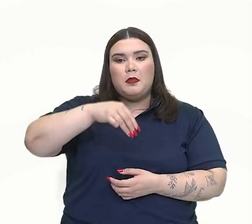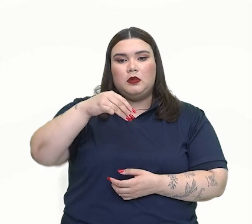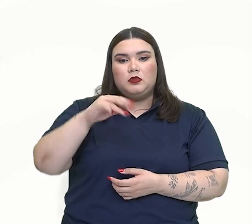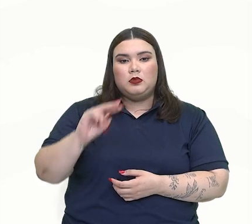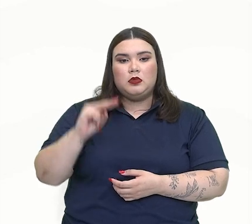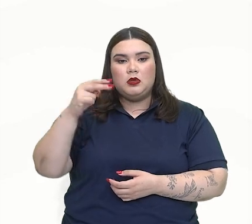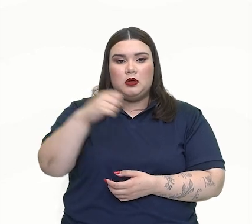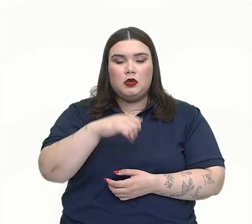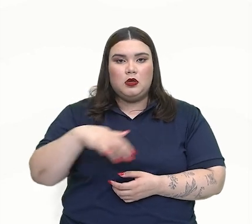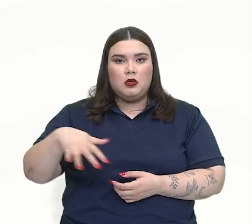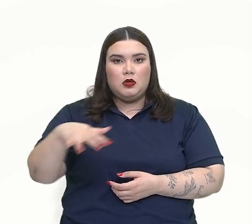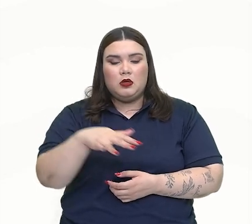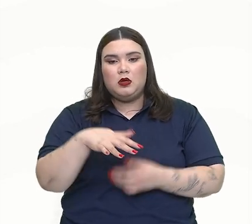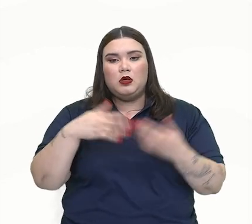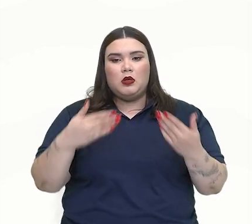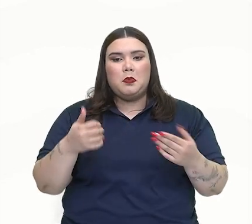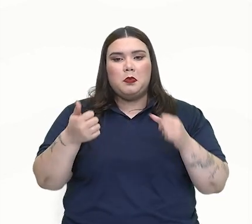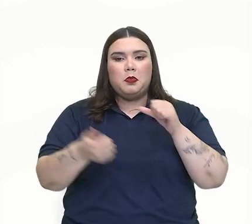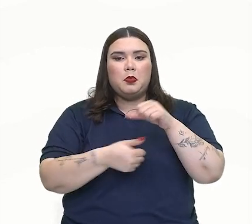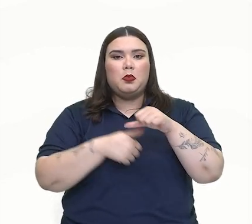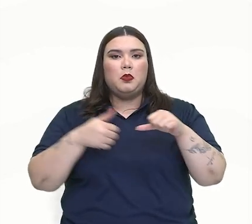metros quadrados de área.